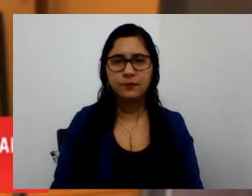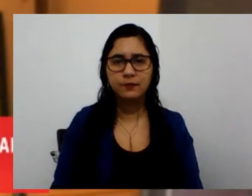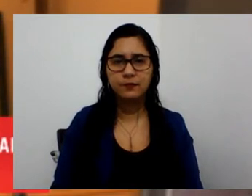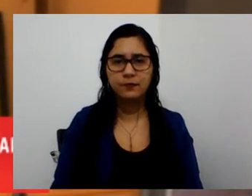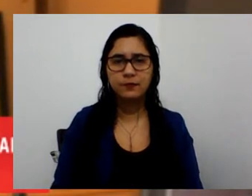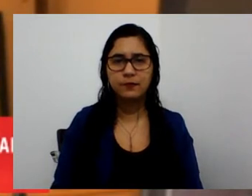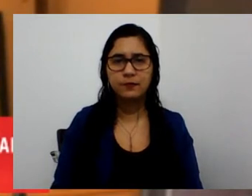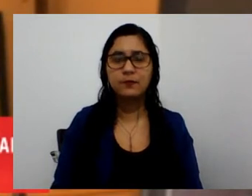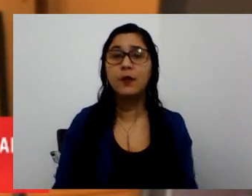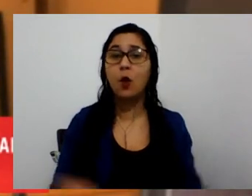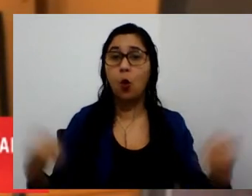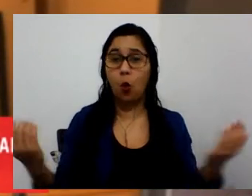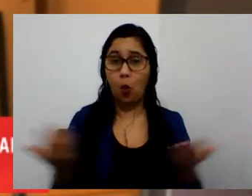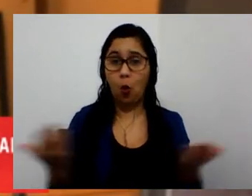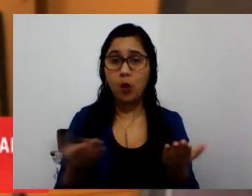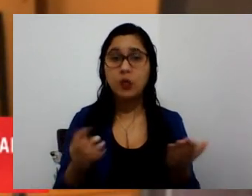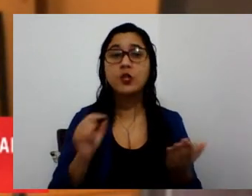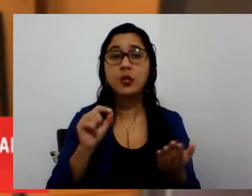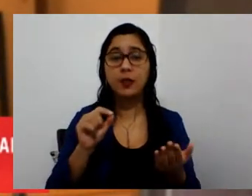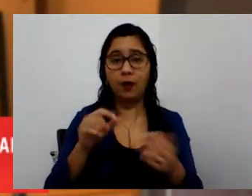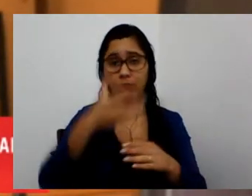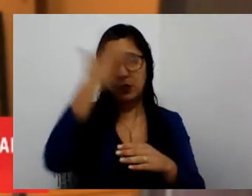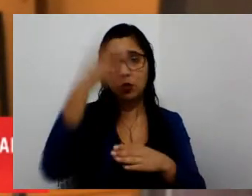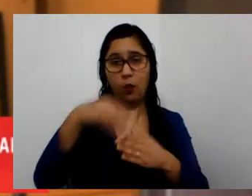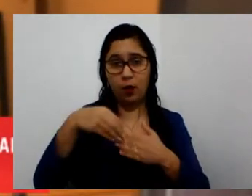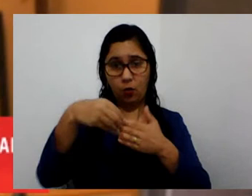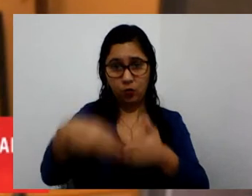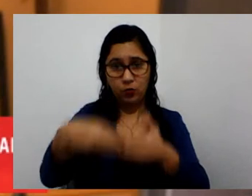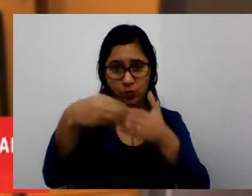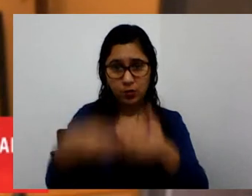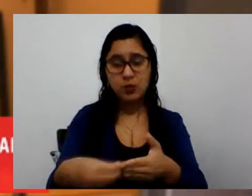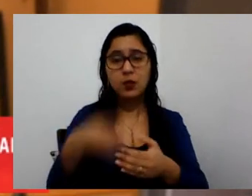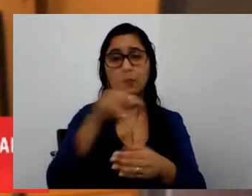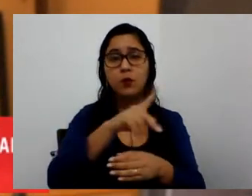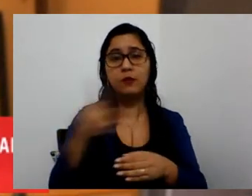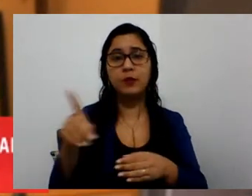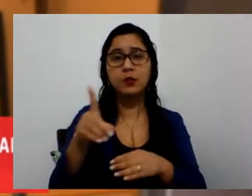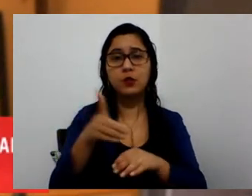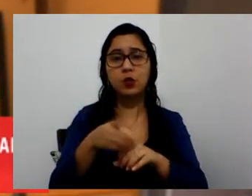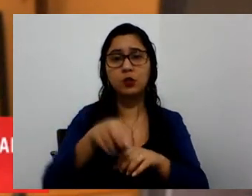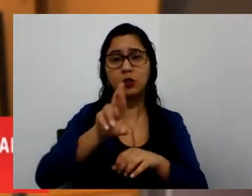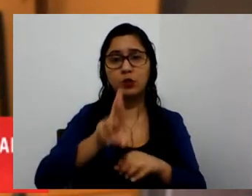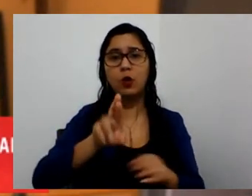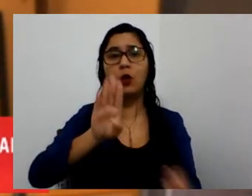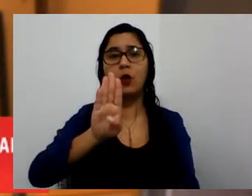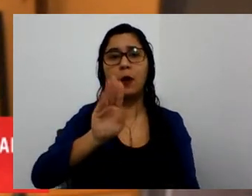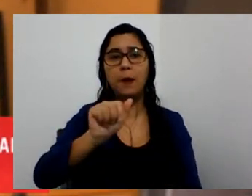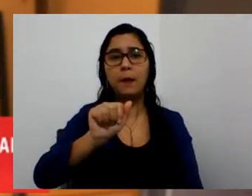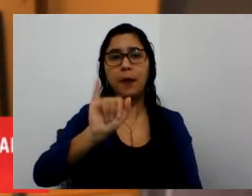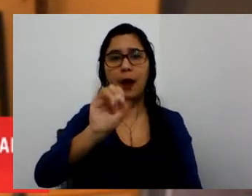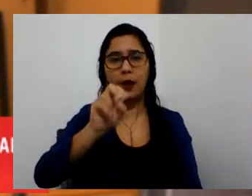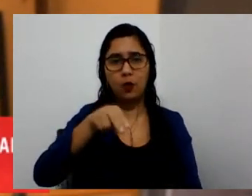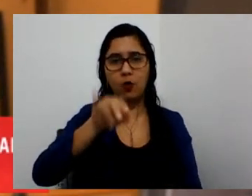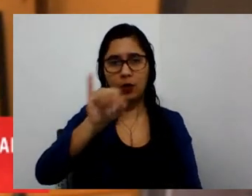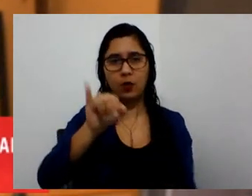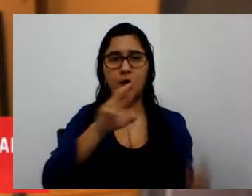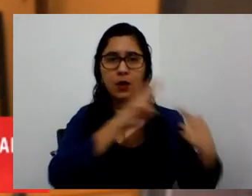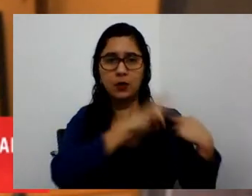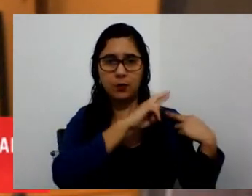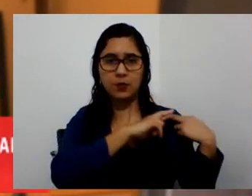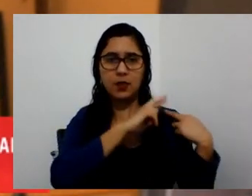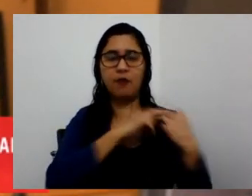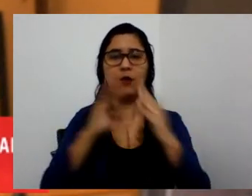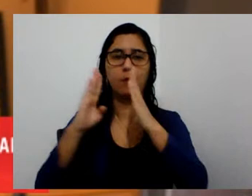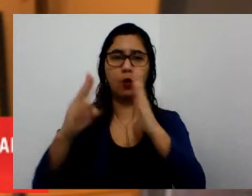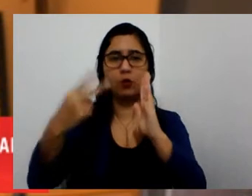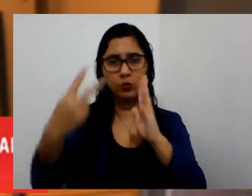serão hoje os condutores do debate o professor Dr. José Eduardo Marques Baione, ficará responsável pelo bloco 2 e pelo